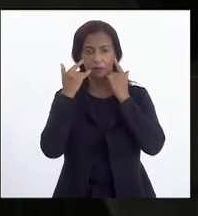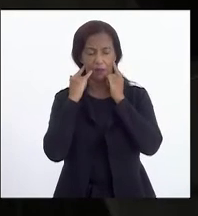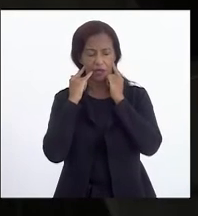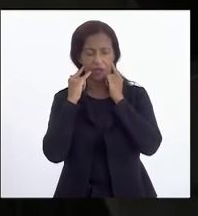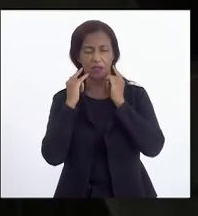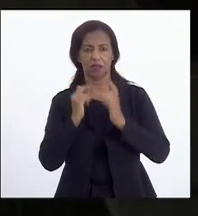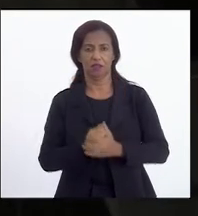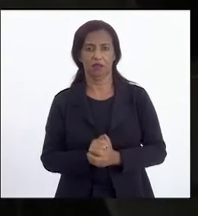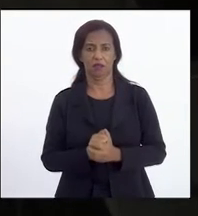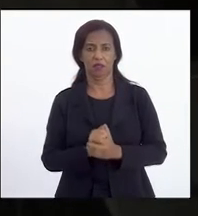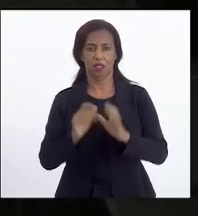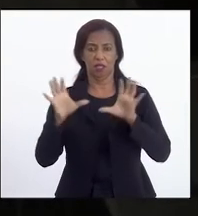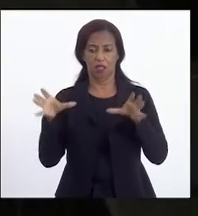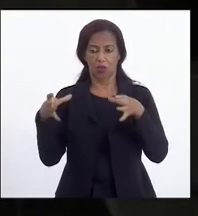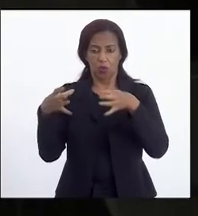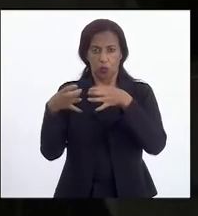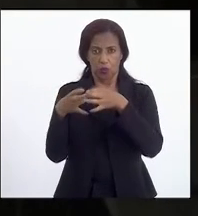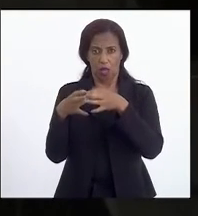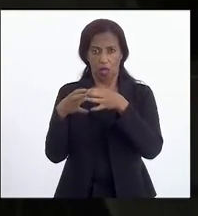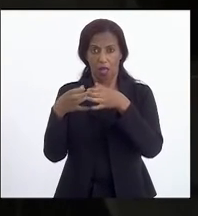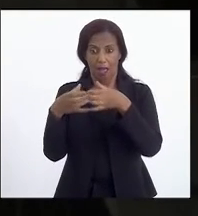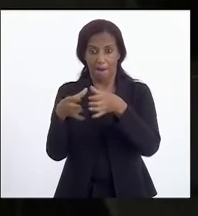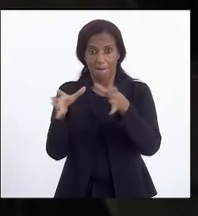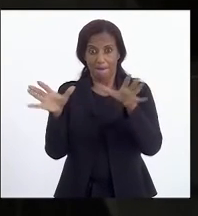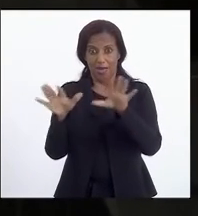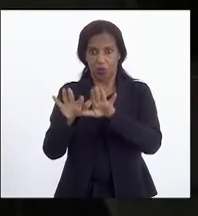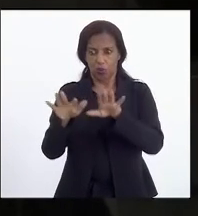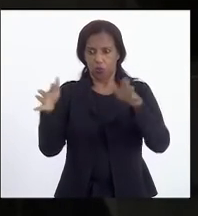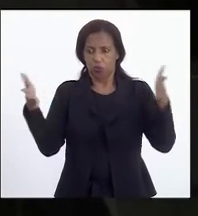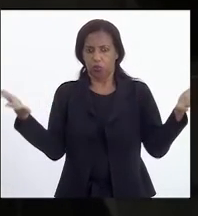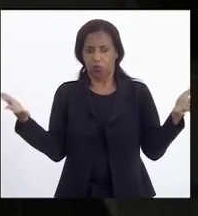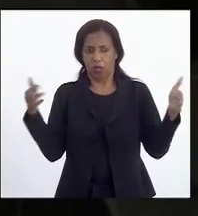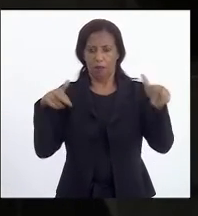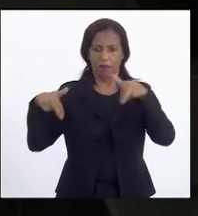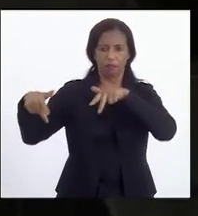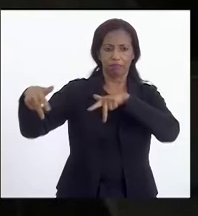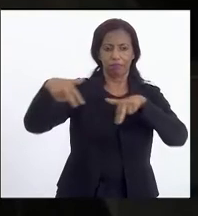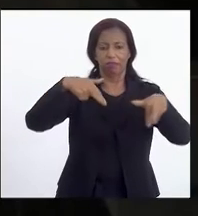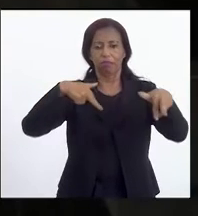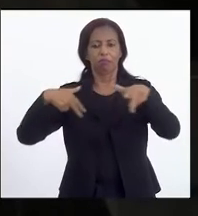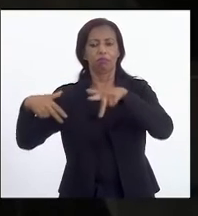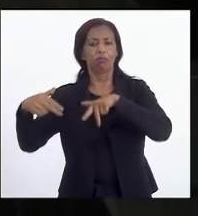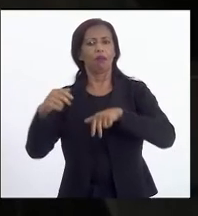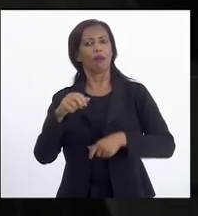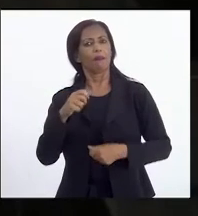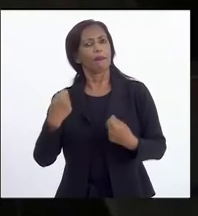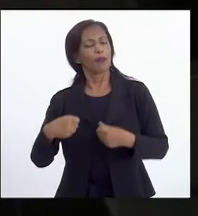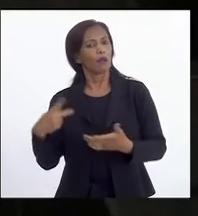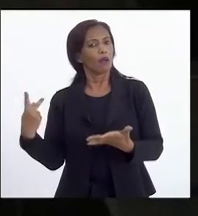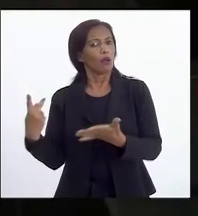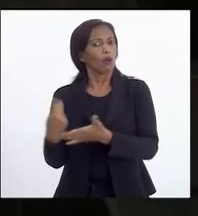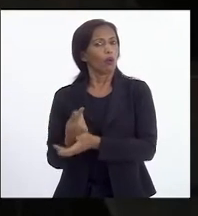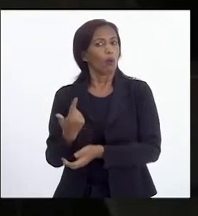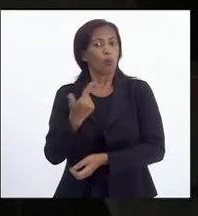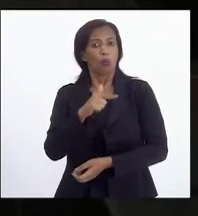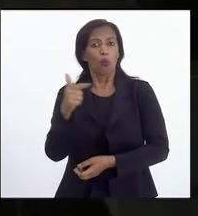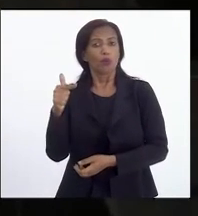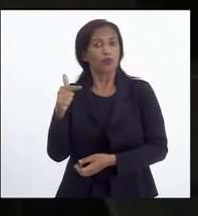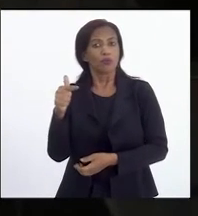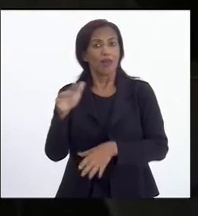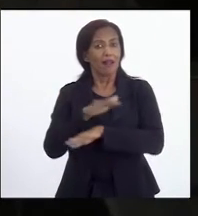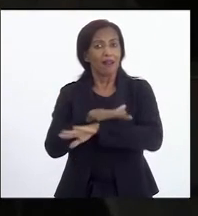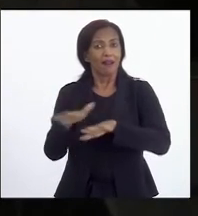das máscaras em ambiente aberto deveria ocorrer e quando não houvesse mais